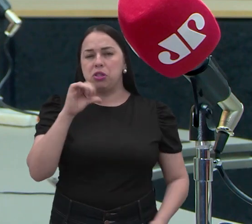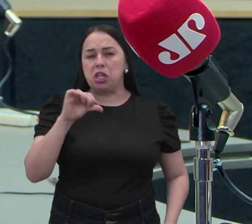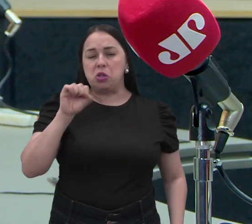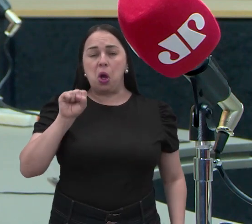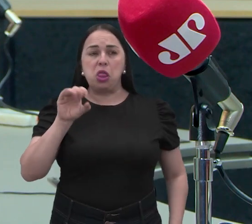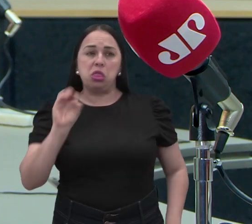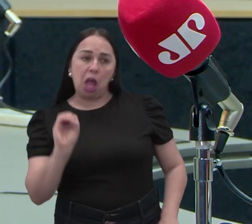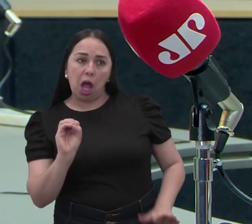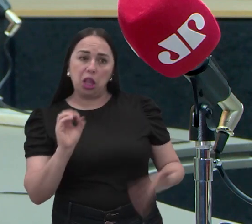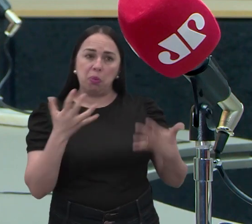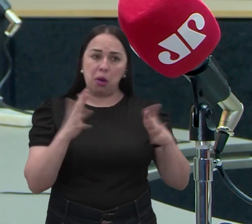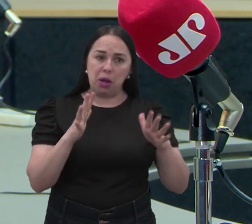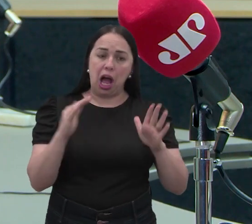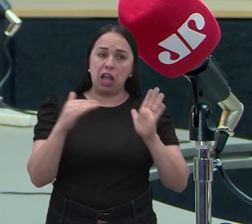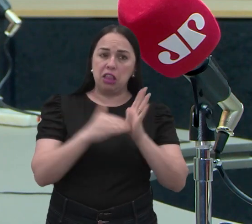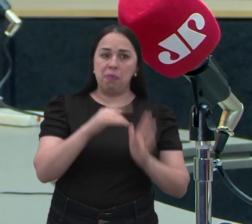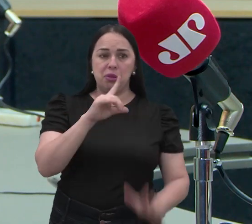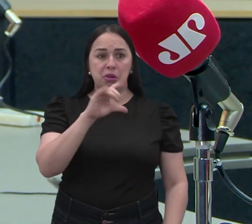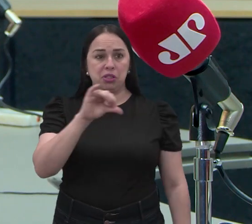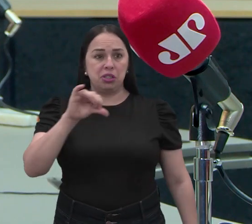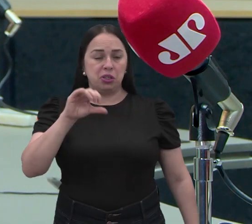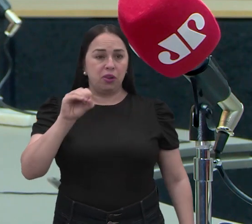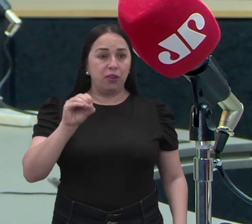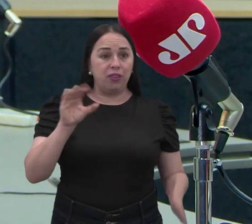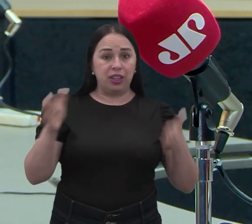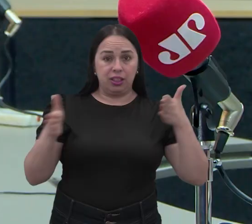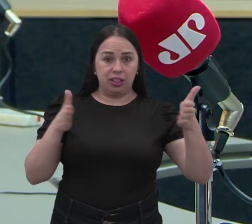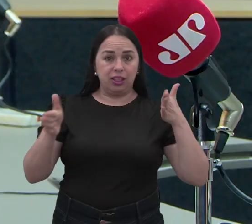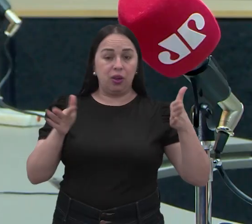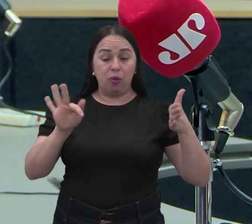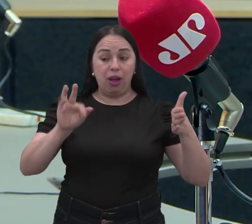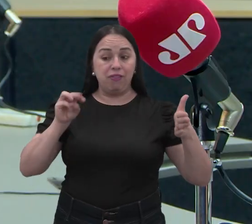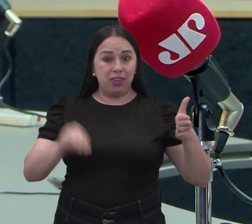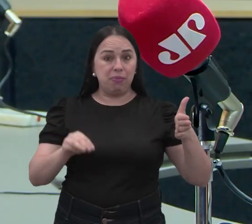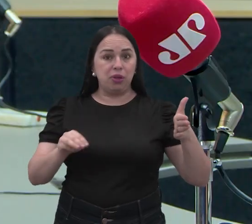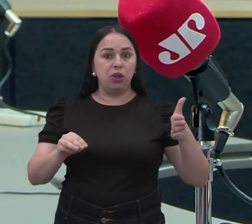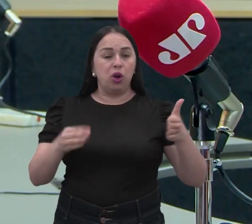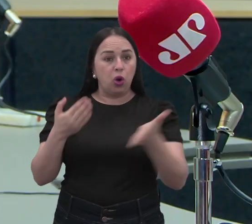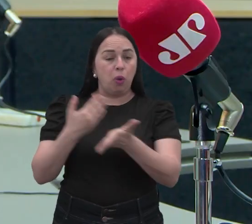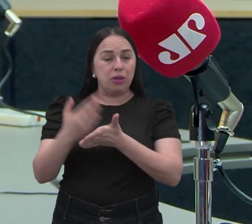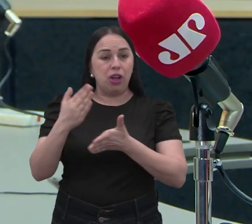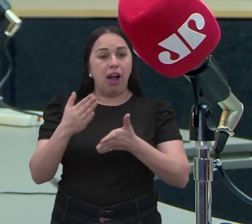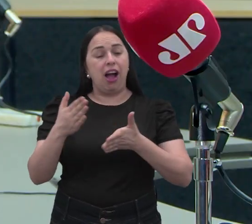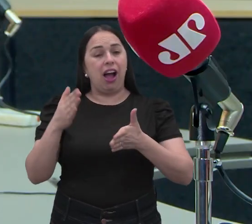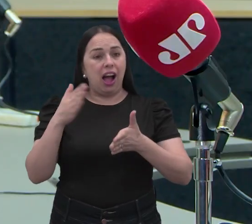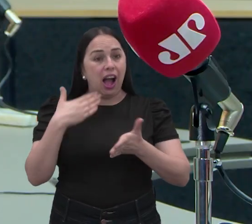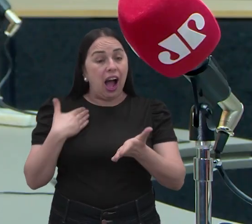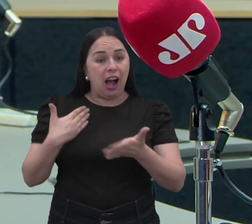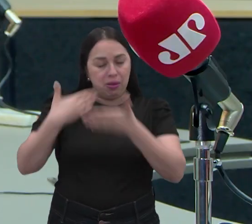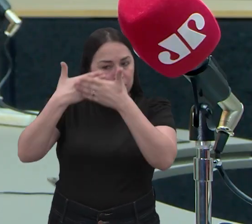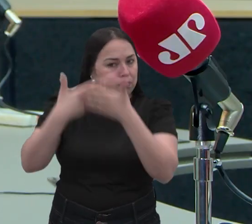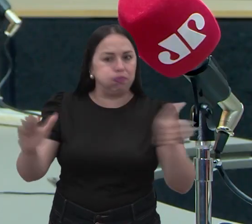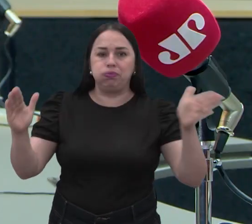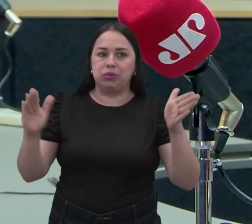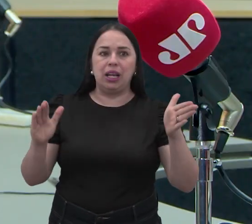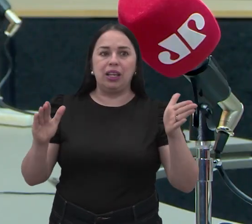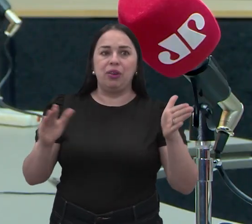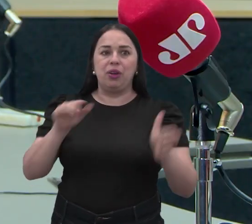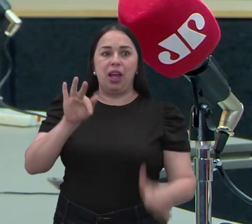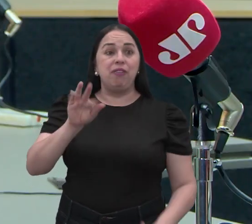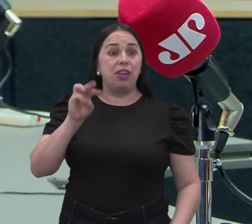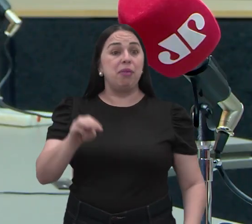anos 80 até o começo dos anos 90, que foi o período que o FM começou a falar, né? A gente brinca que foi quando o FM começou a